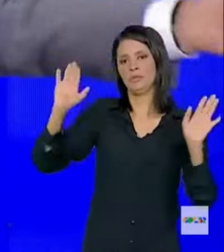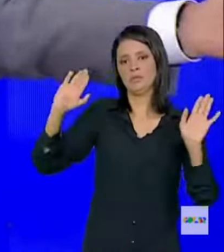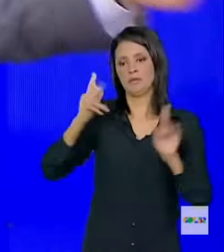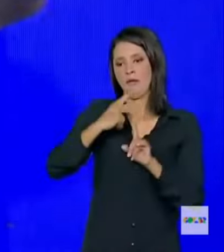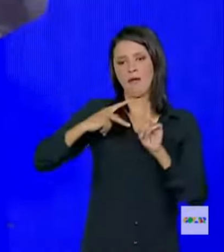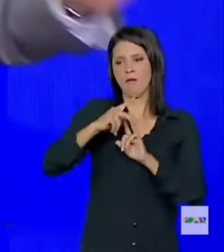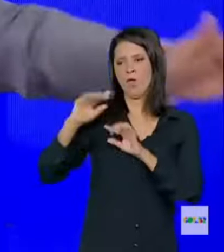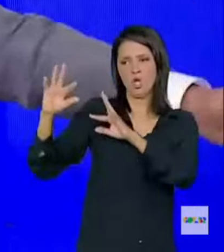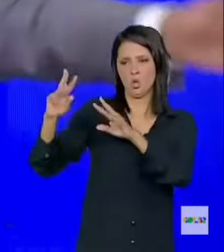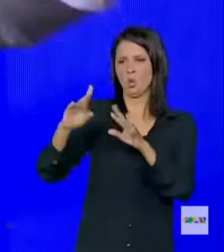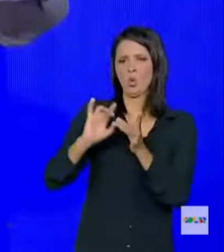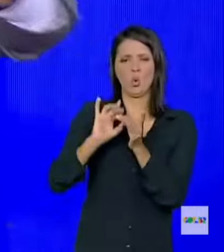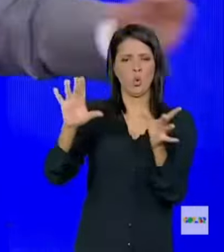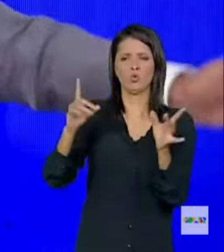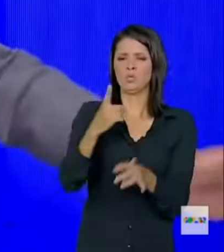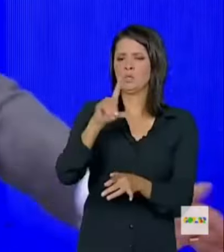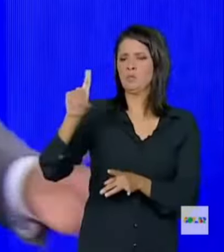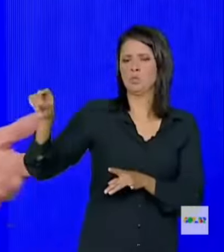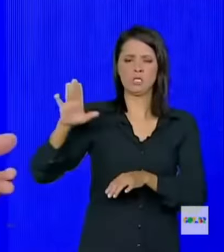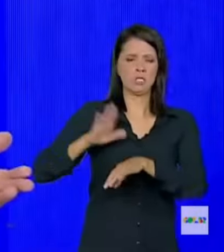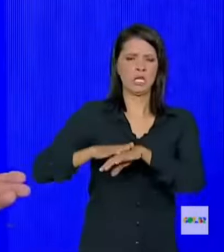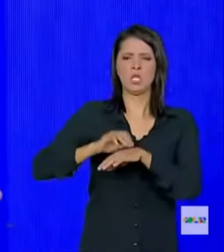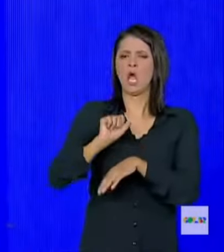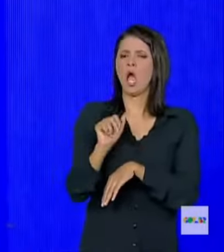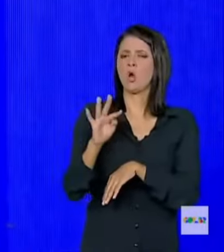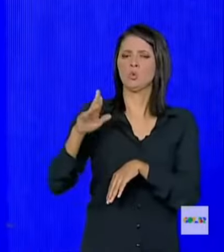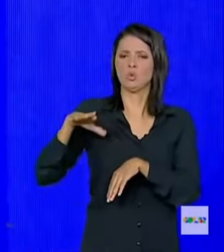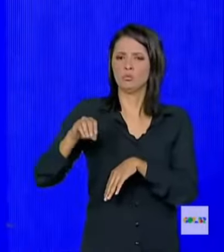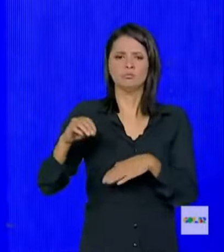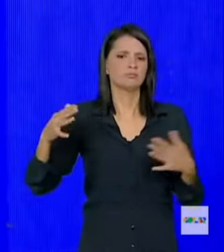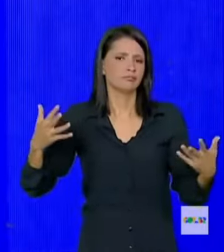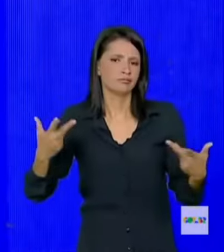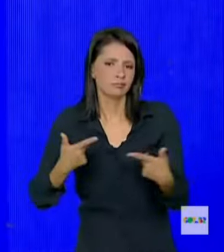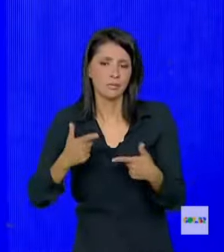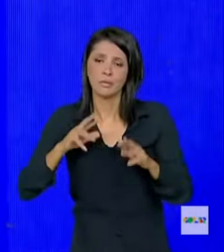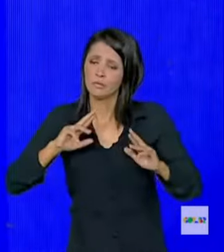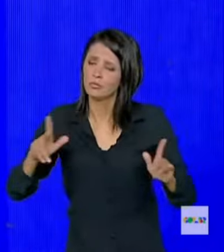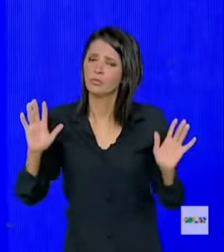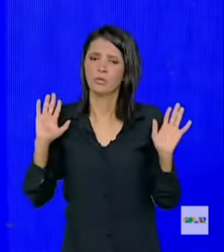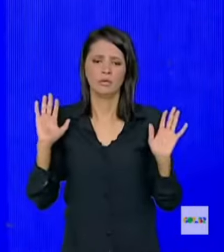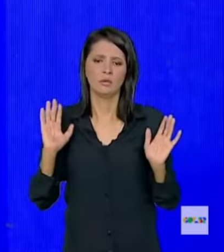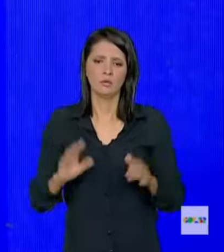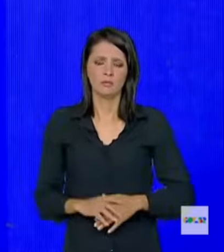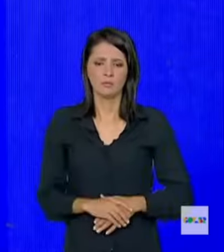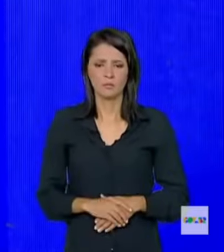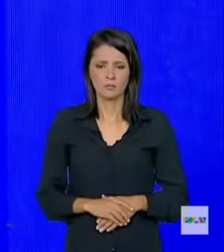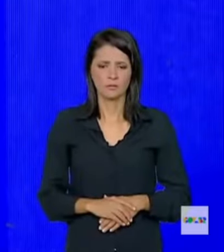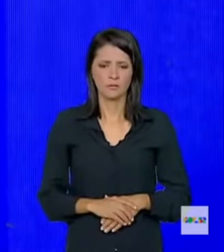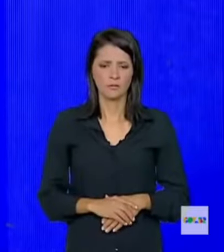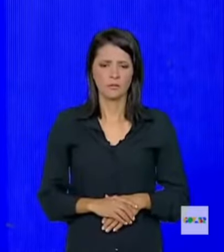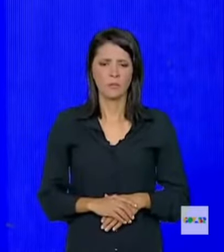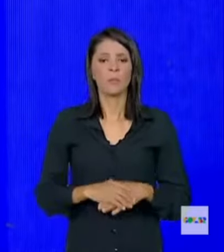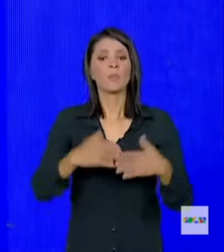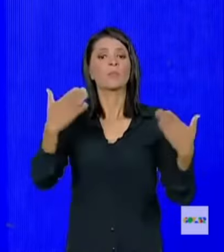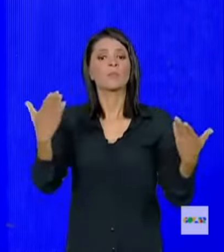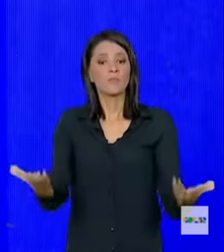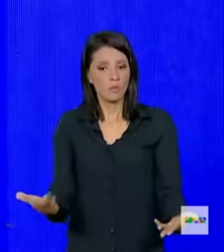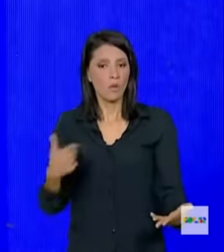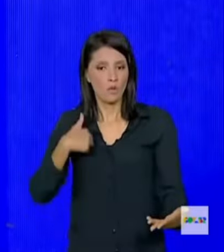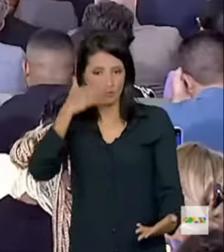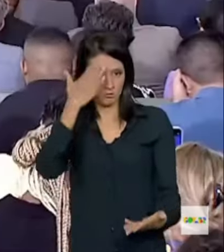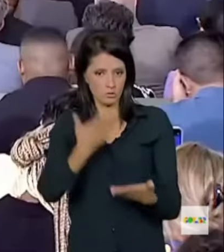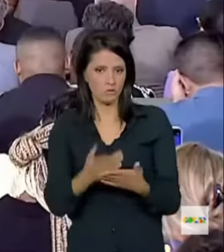todo mundo fosse 100% autônomo. Sabe? Seria maravilhoso, mas não é assim. Mas, presidente, Não é assim. Então, o que eu